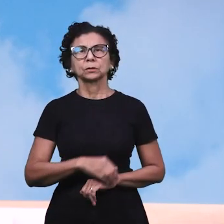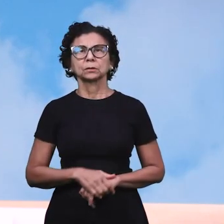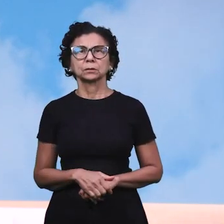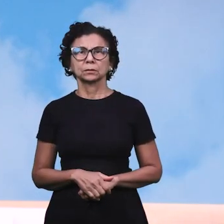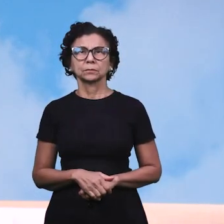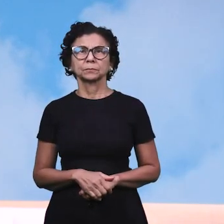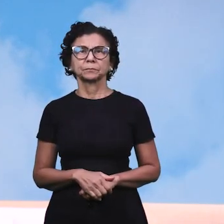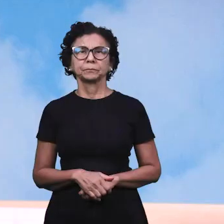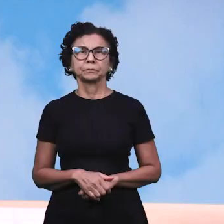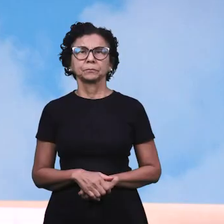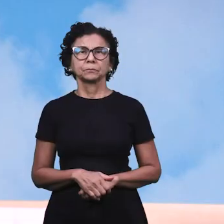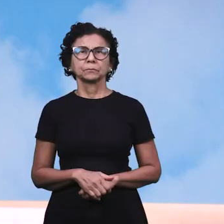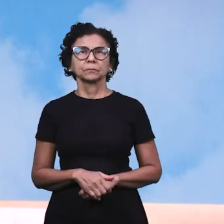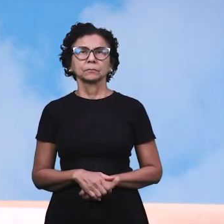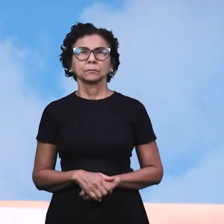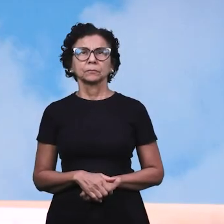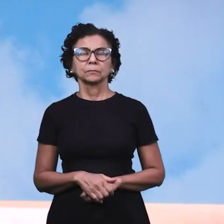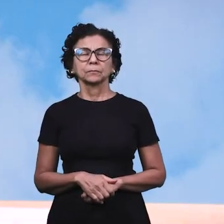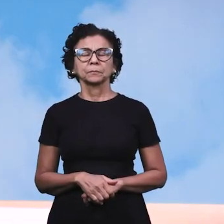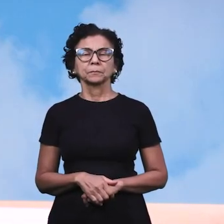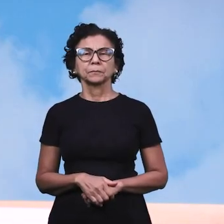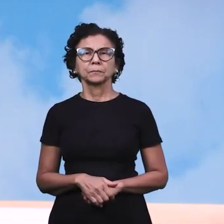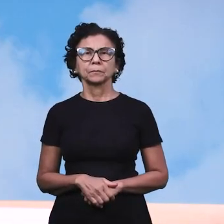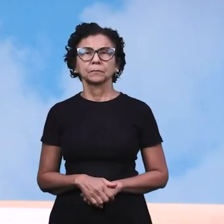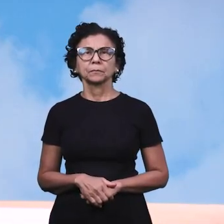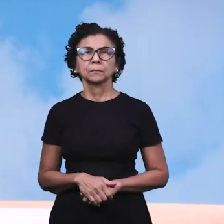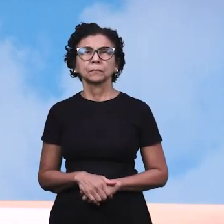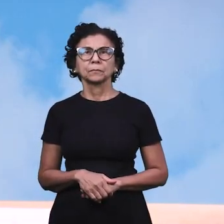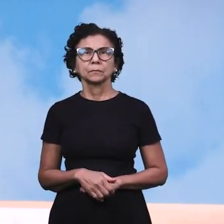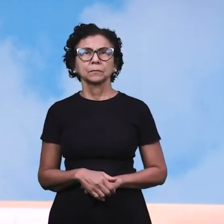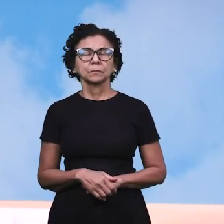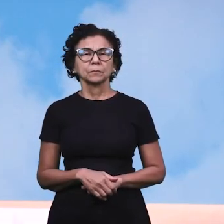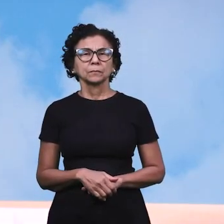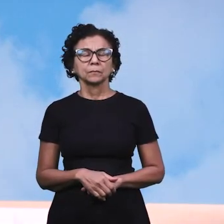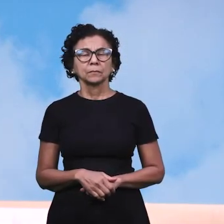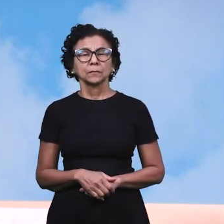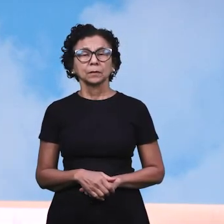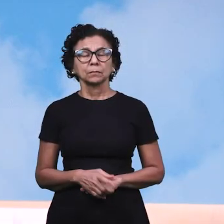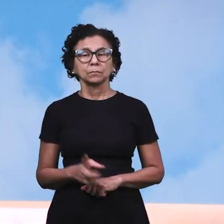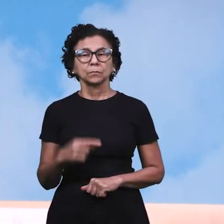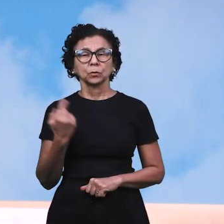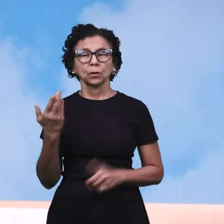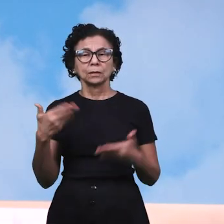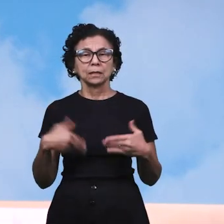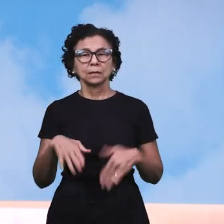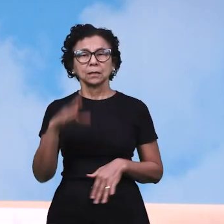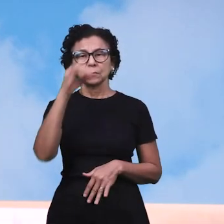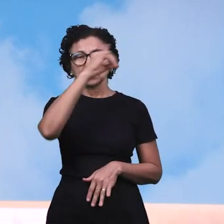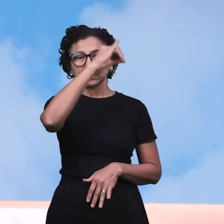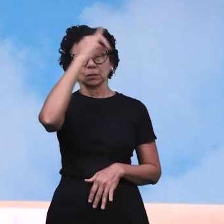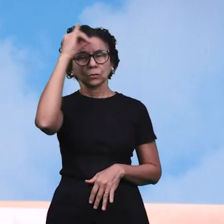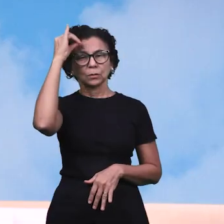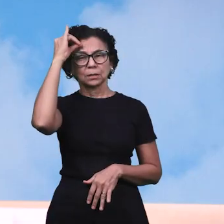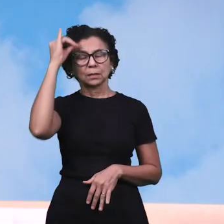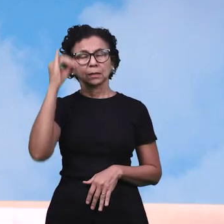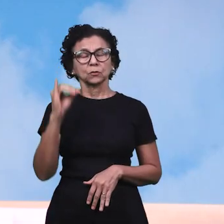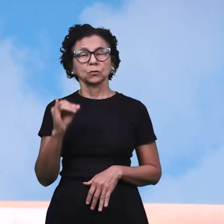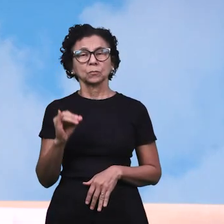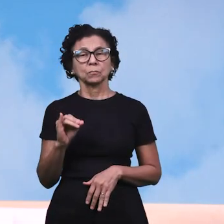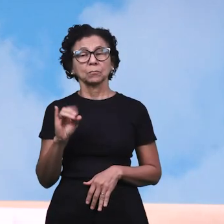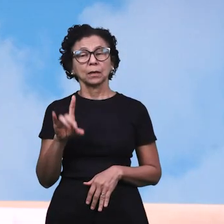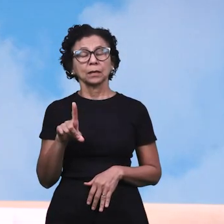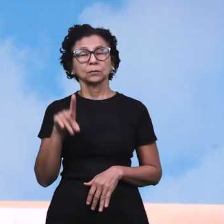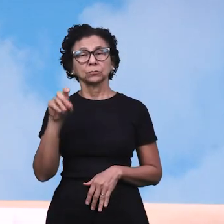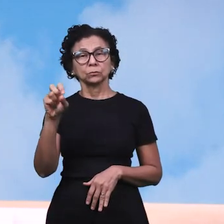nasce inculpável, todos nascem inocentes. Mas um dia você perdeu a